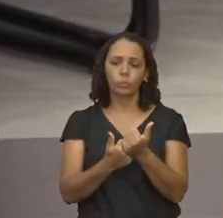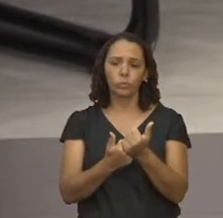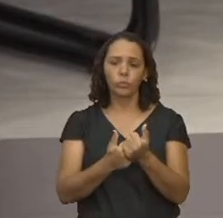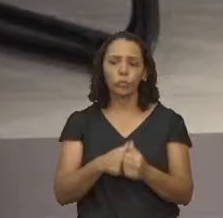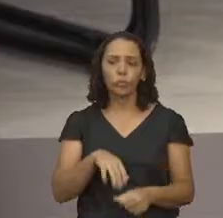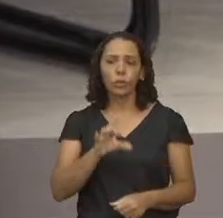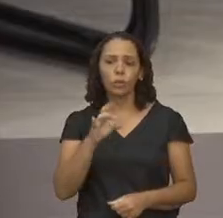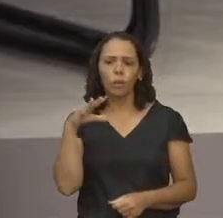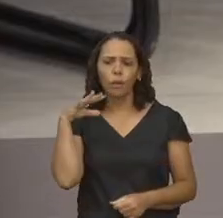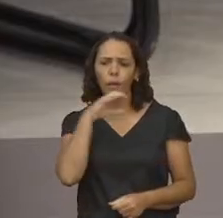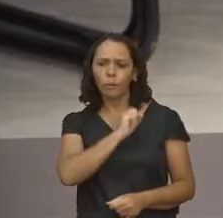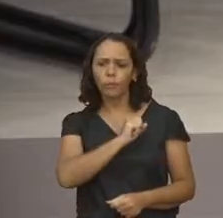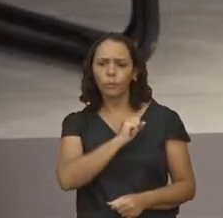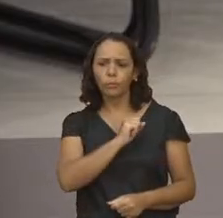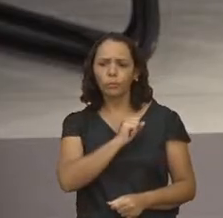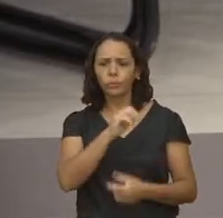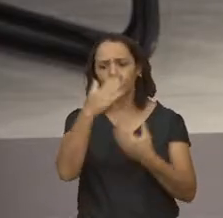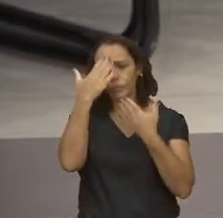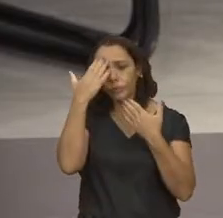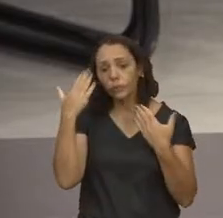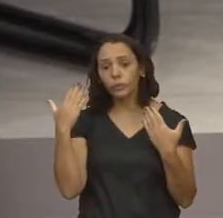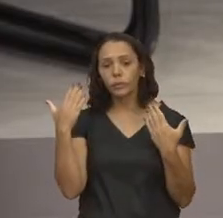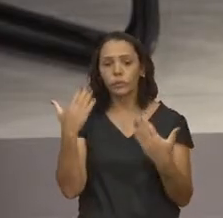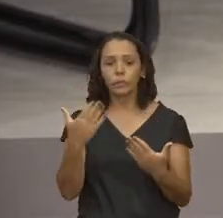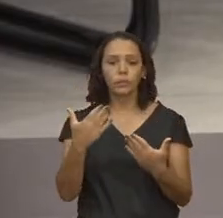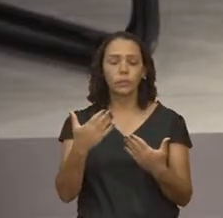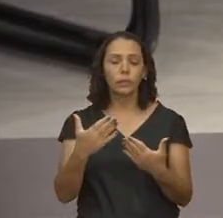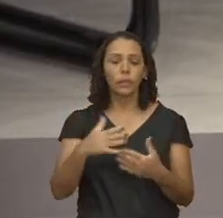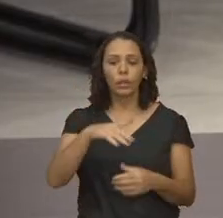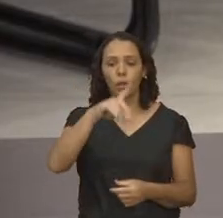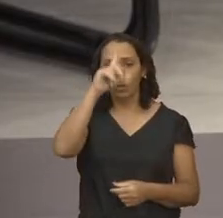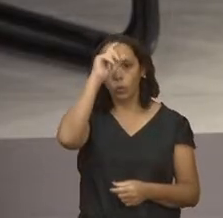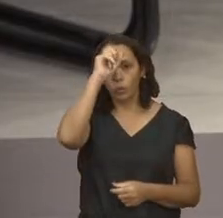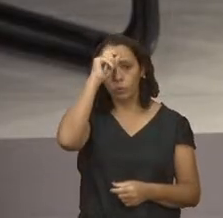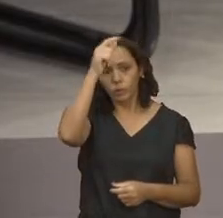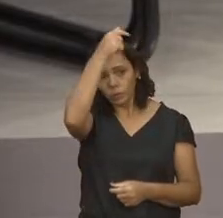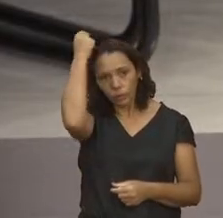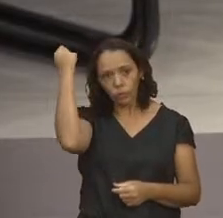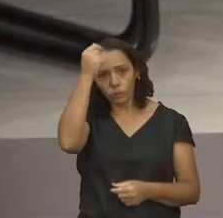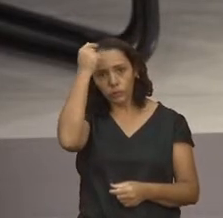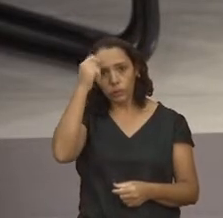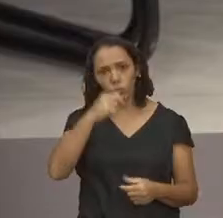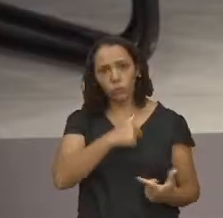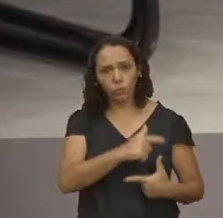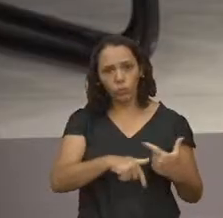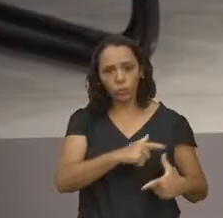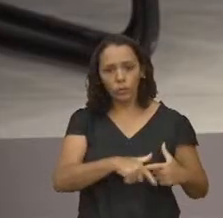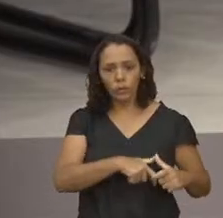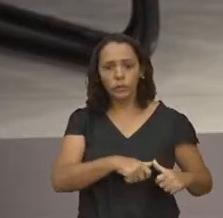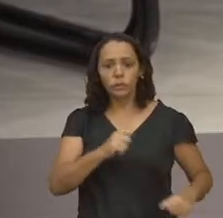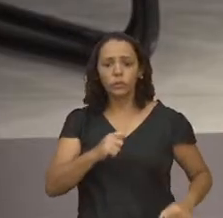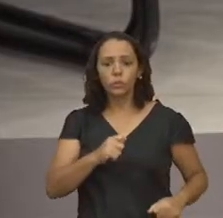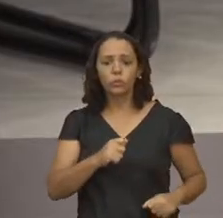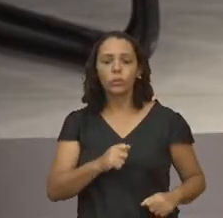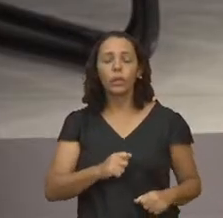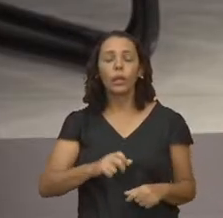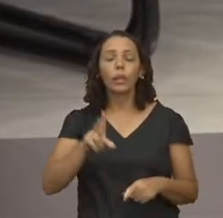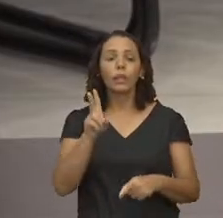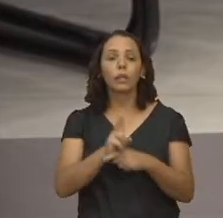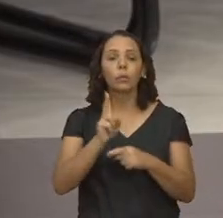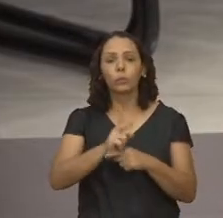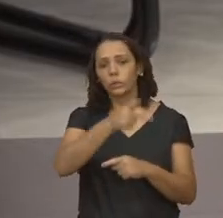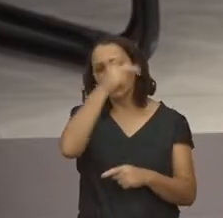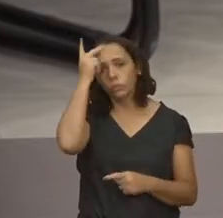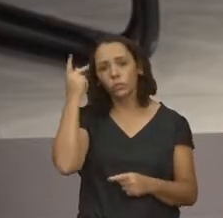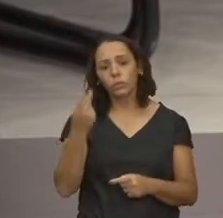só, rapidamente, agradecer o Hospital São Francisco, que cuida da vida dos jacarienses aqui na